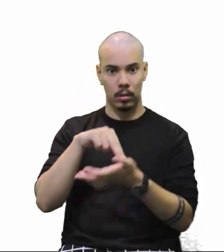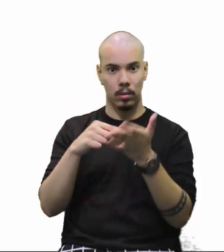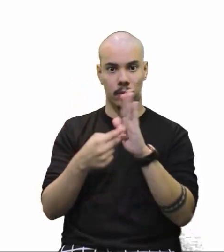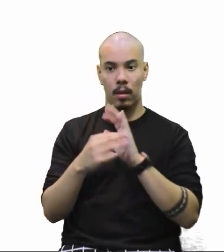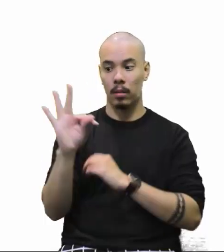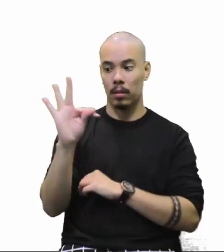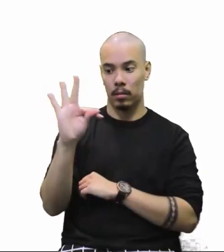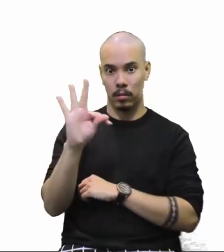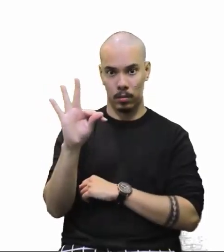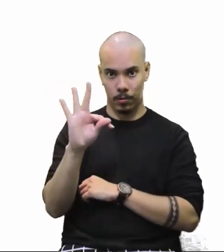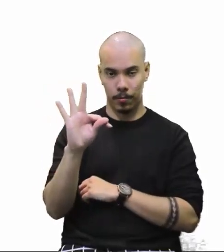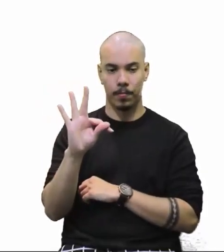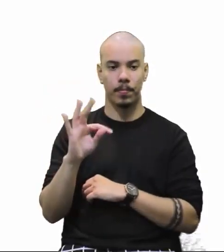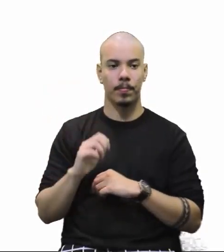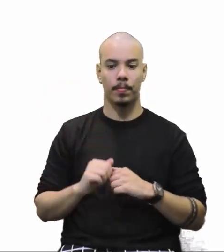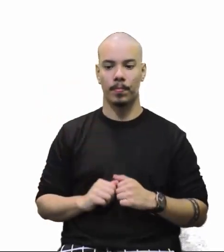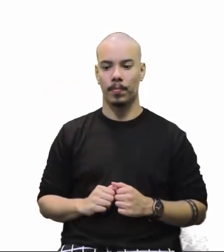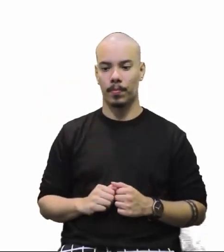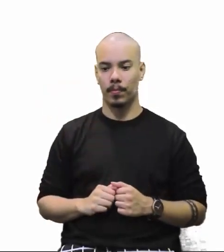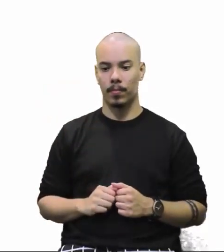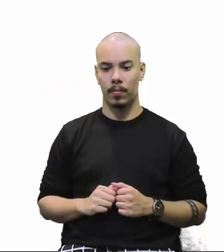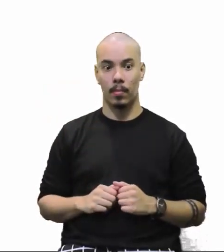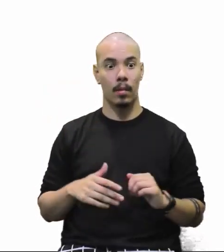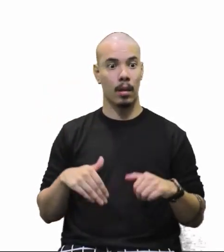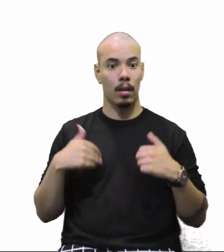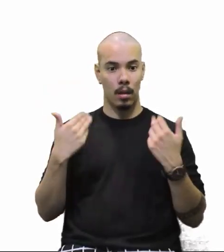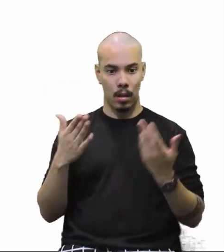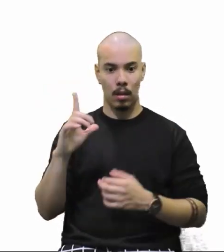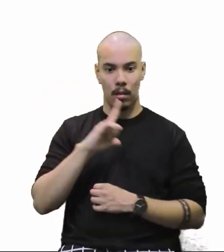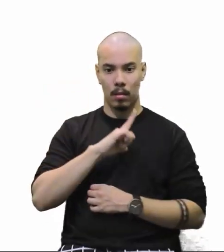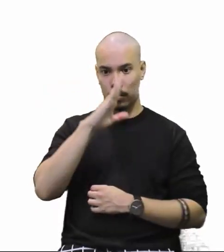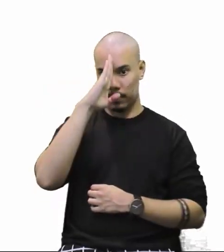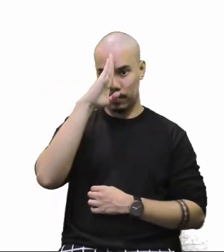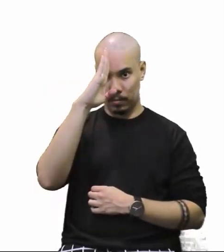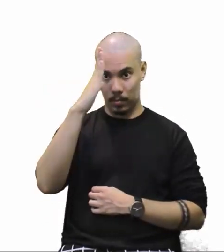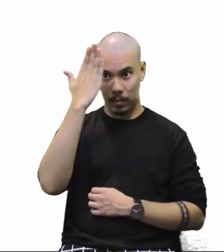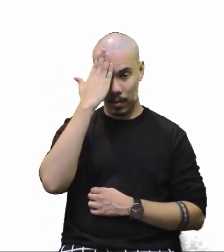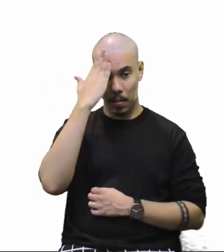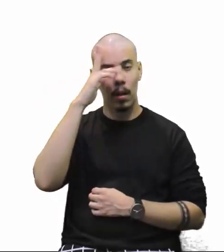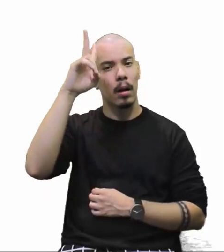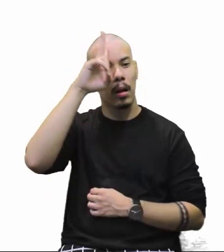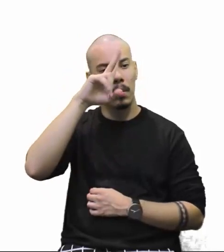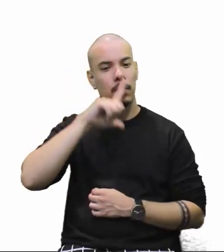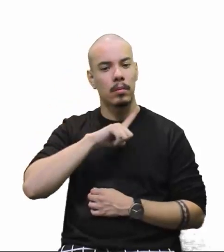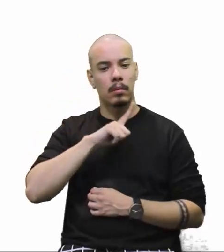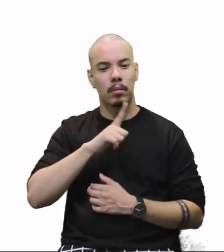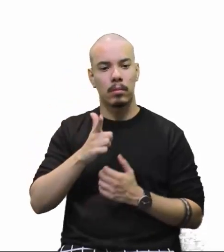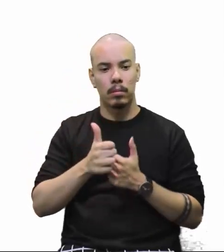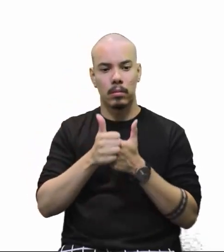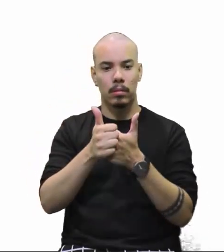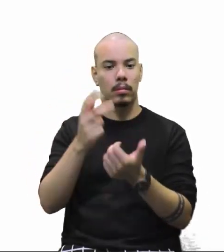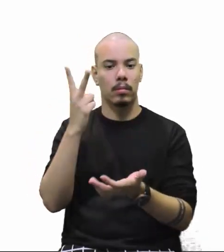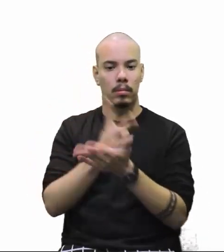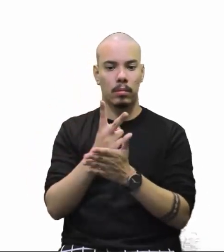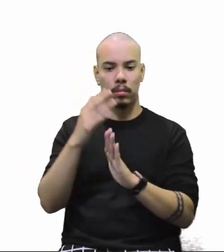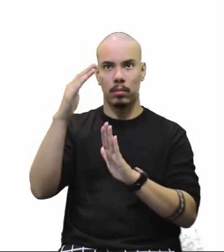Não é isso? Então, são os dois pontos importantíssimos. Lembrando que é uma reta